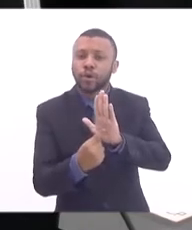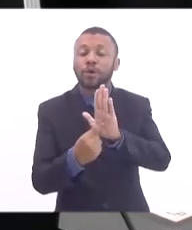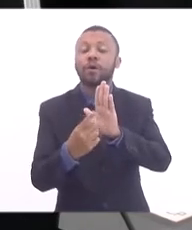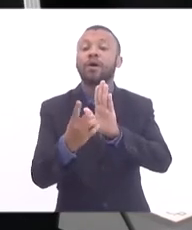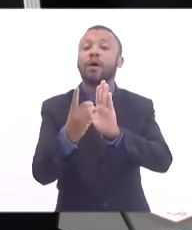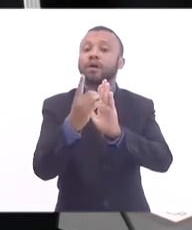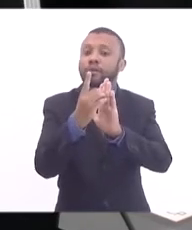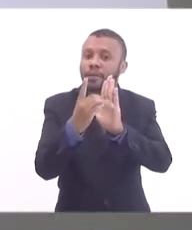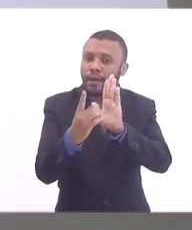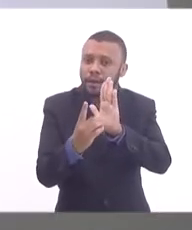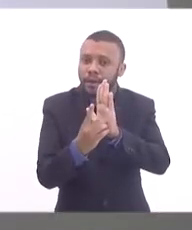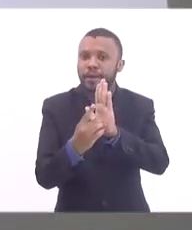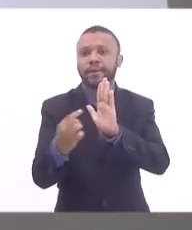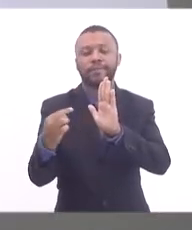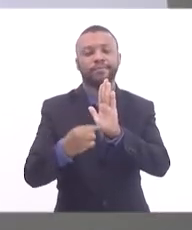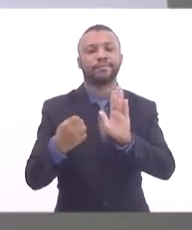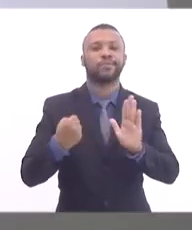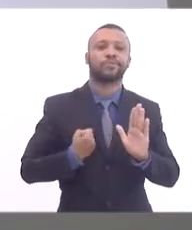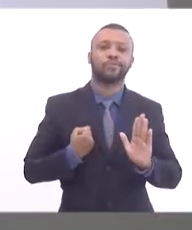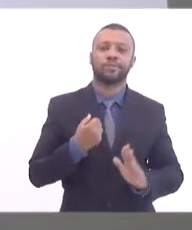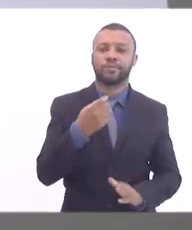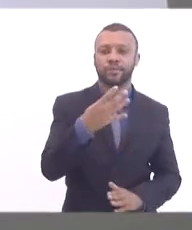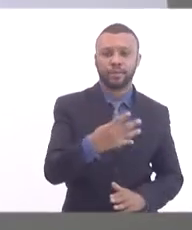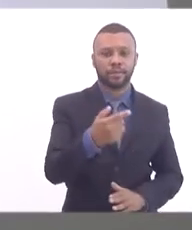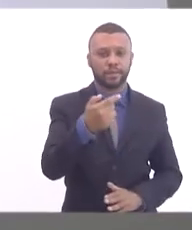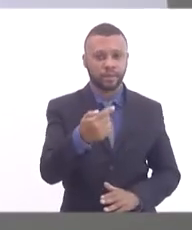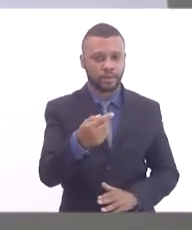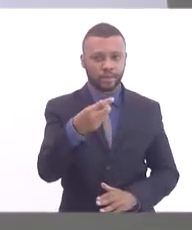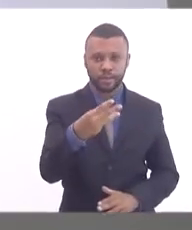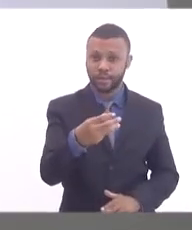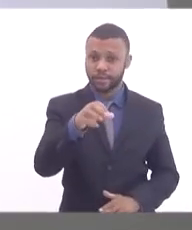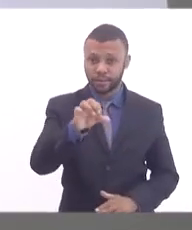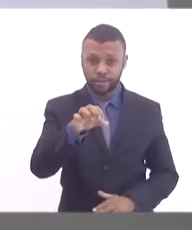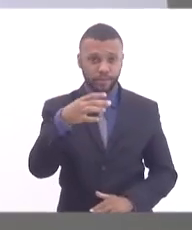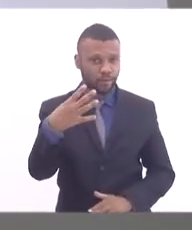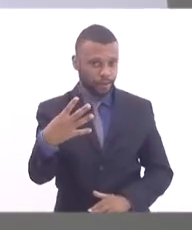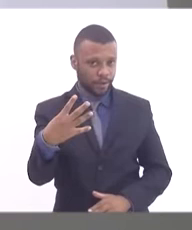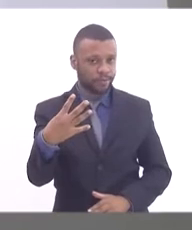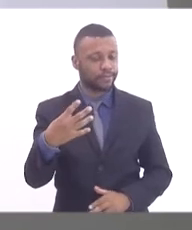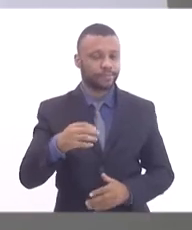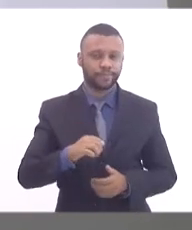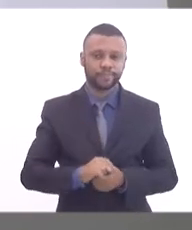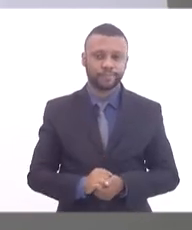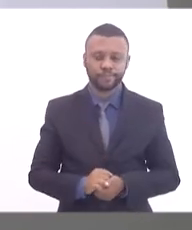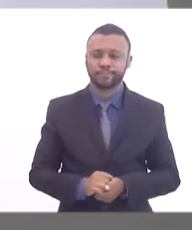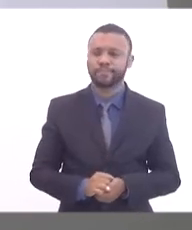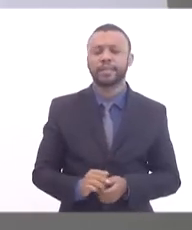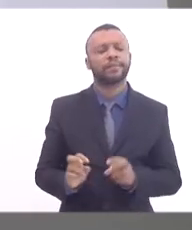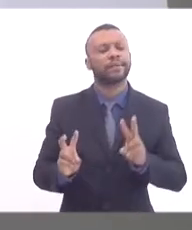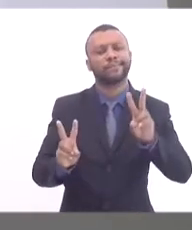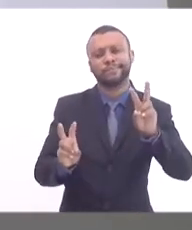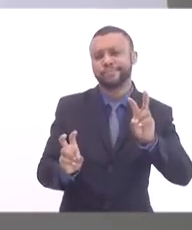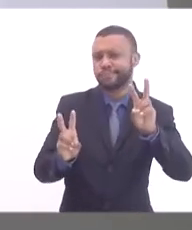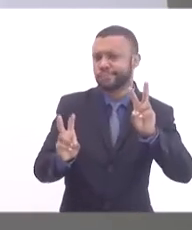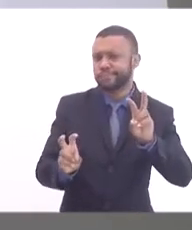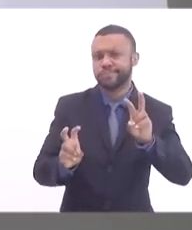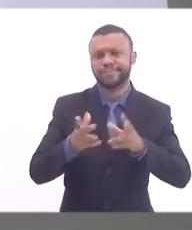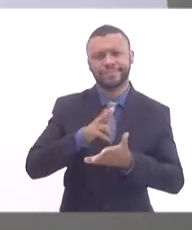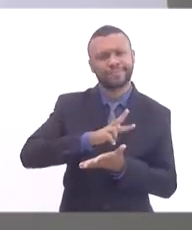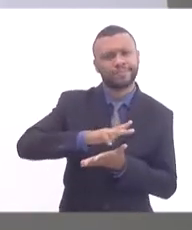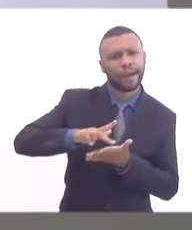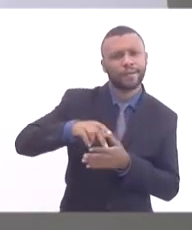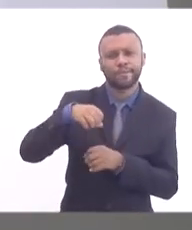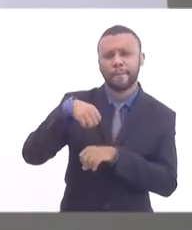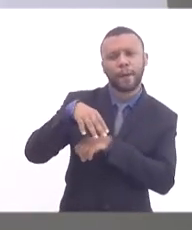decreto 47 394 tá lá ela vai citada com vários vários